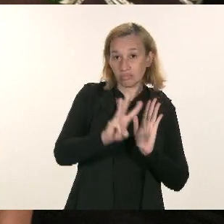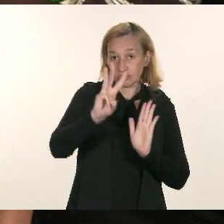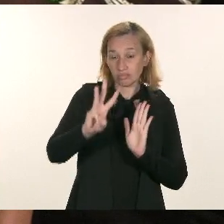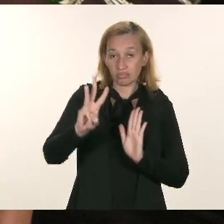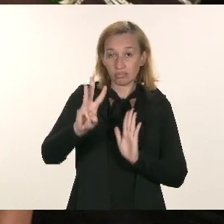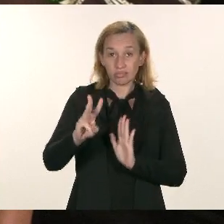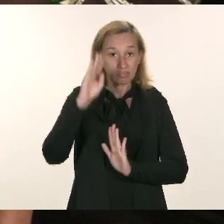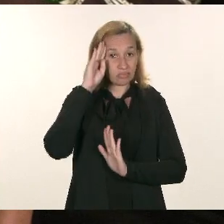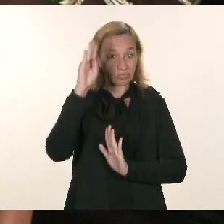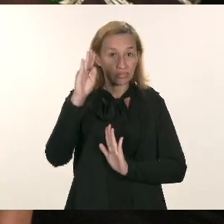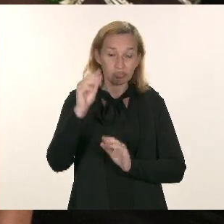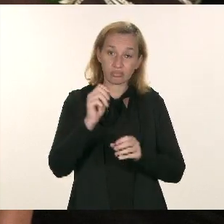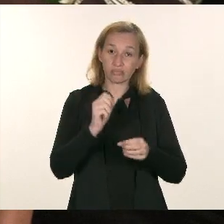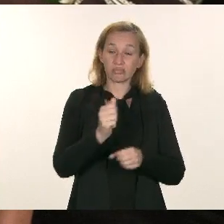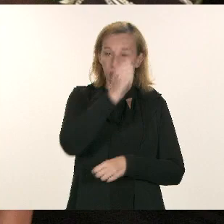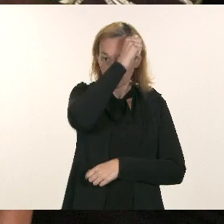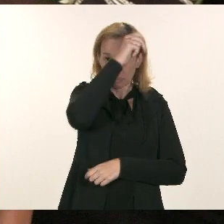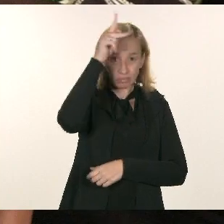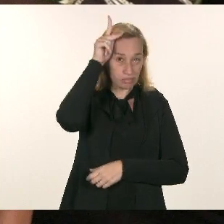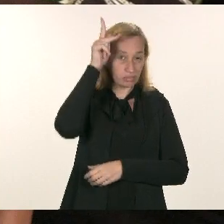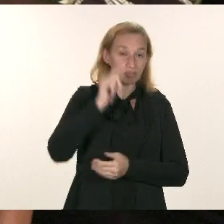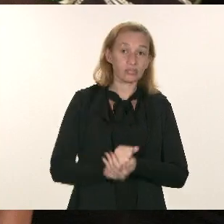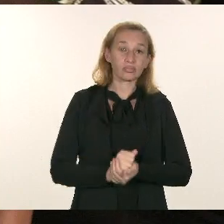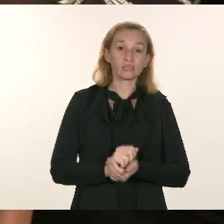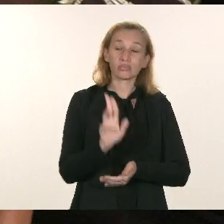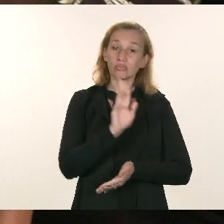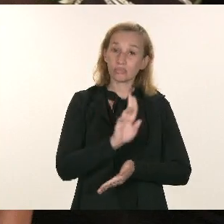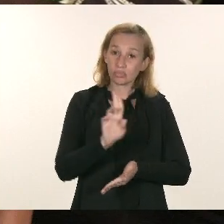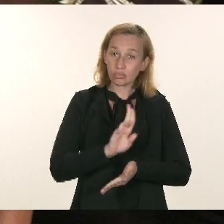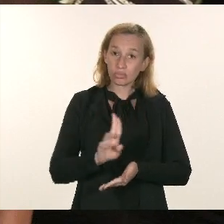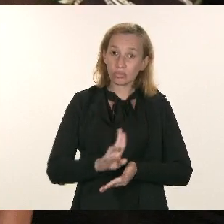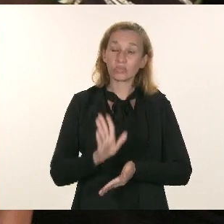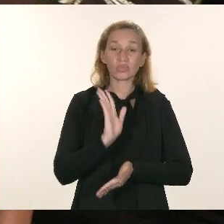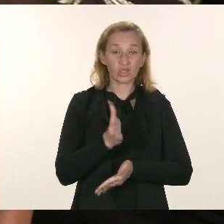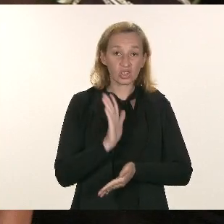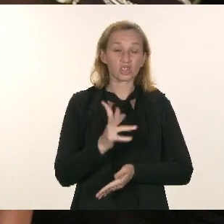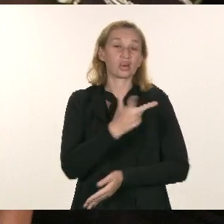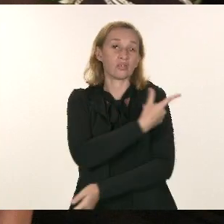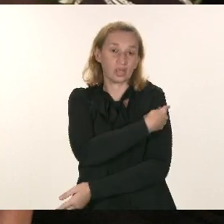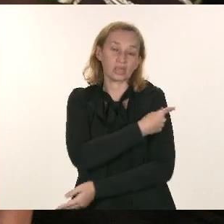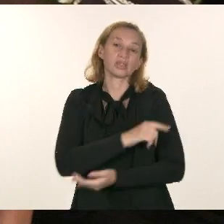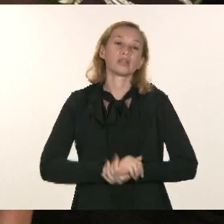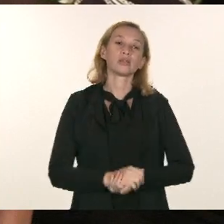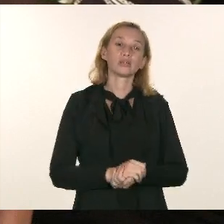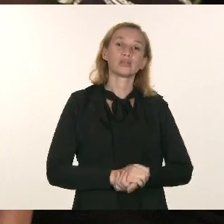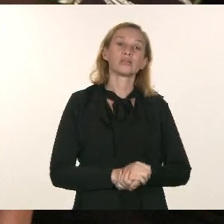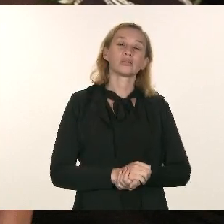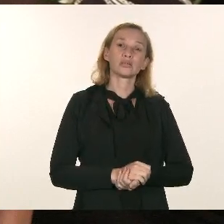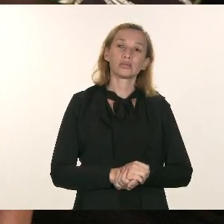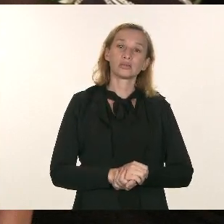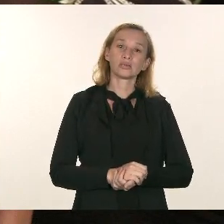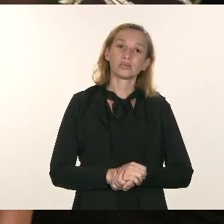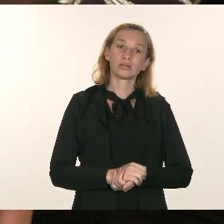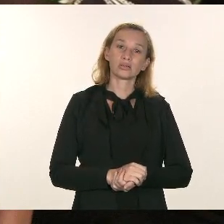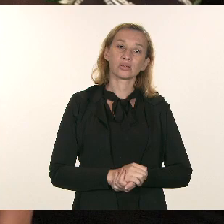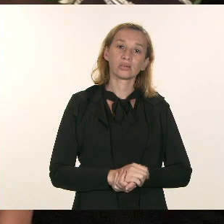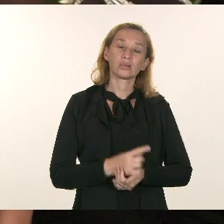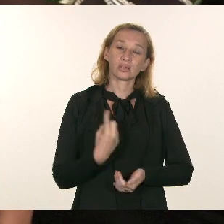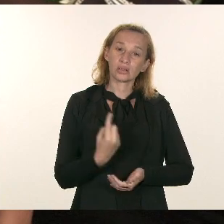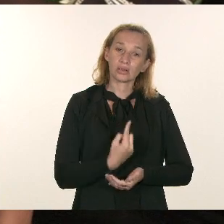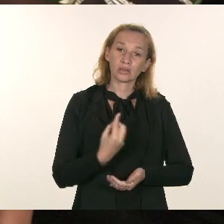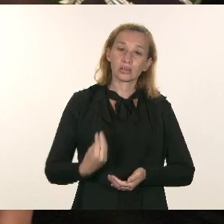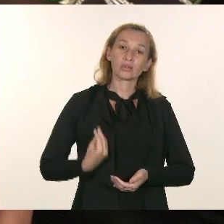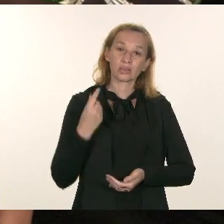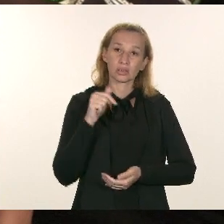das prefeituras, o rol daqueles que já tiveram a vacinação e, sem dúvida nenhuma, vamos estar